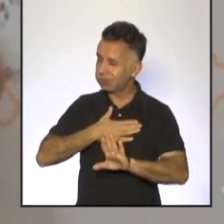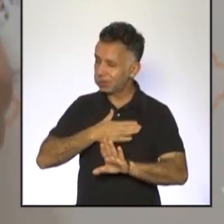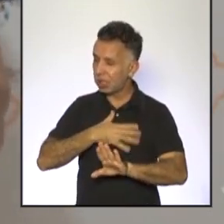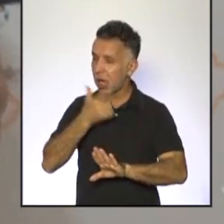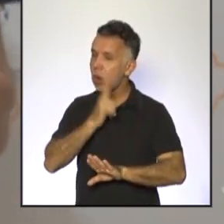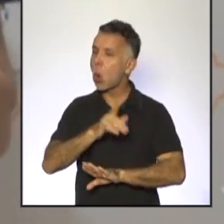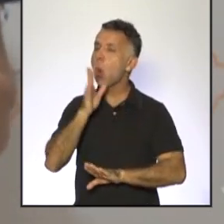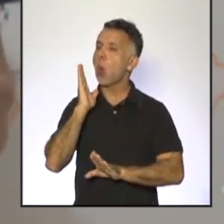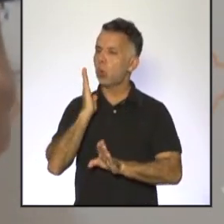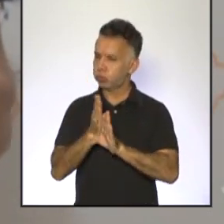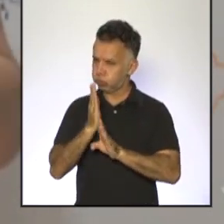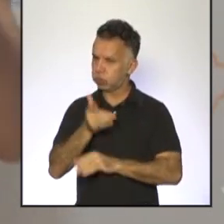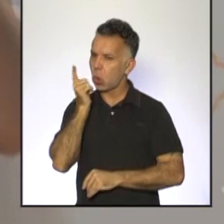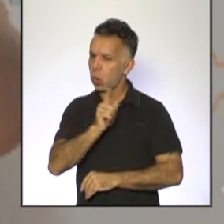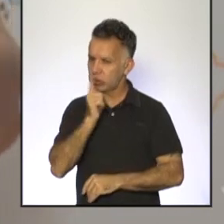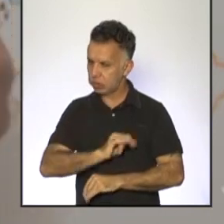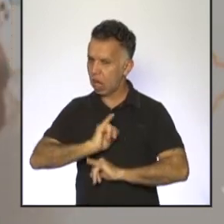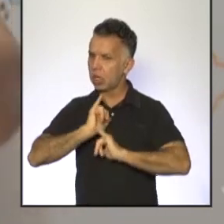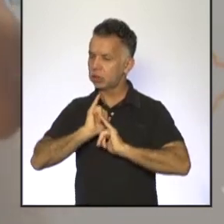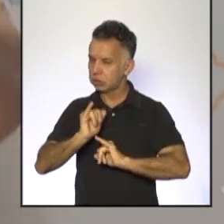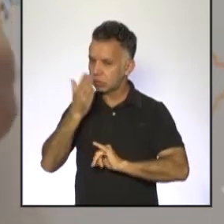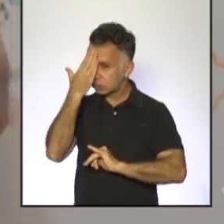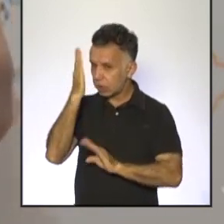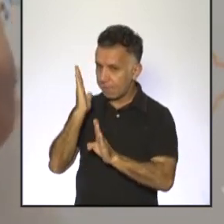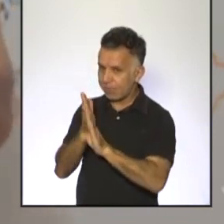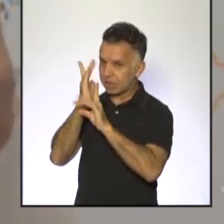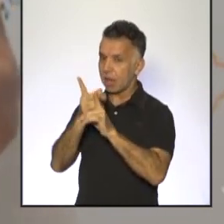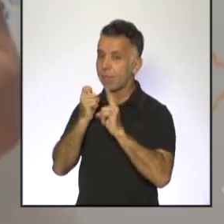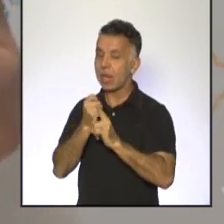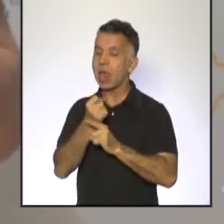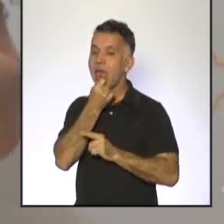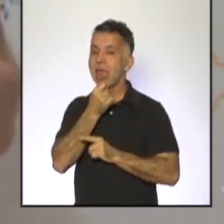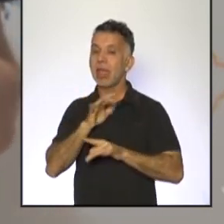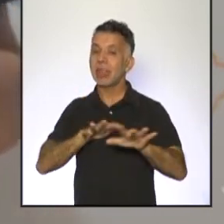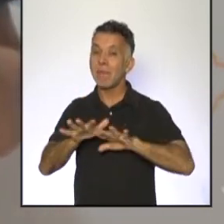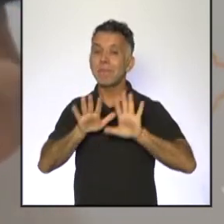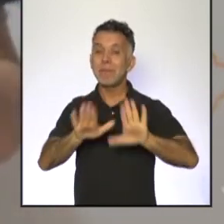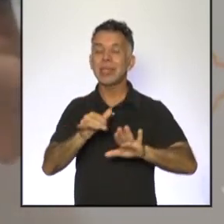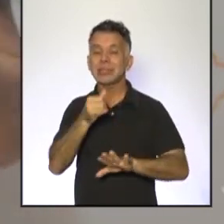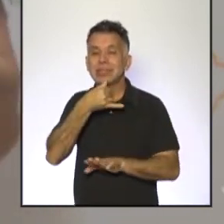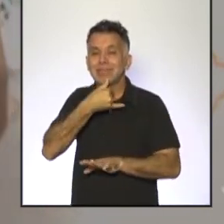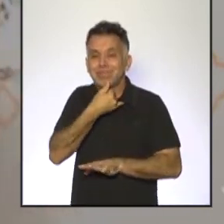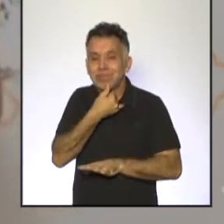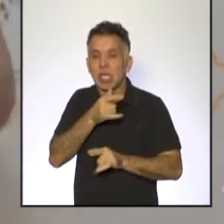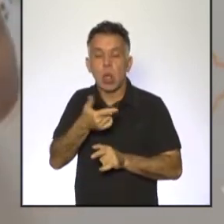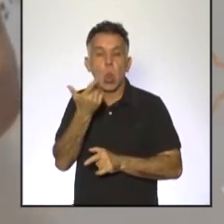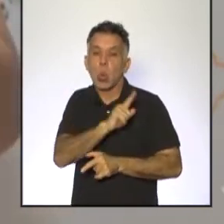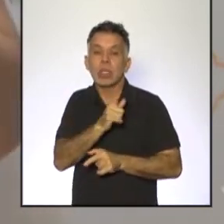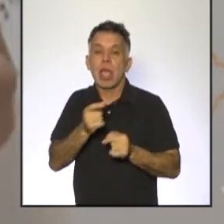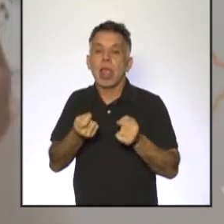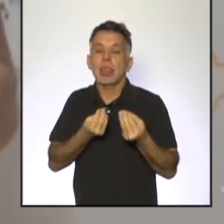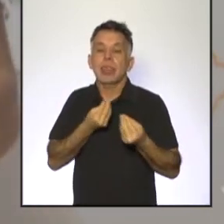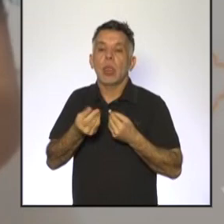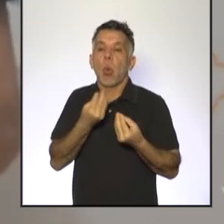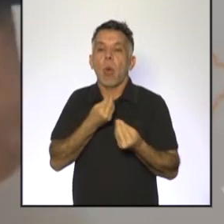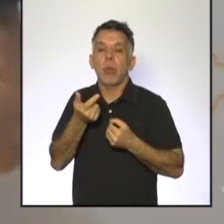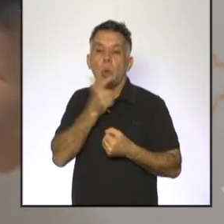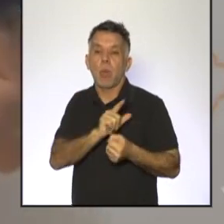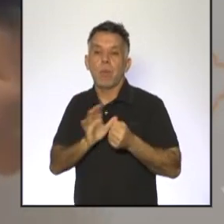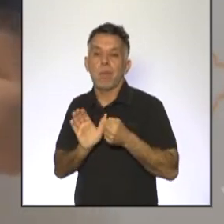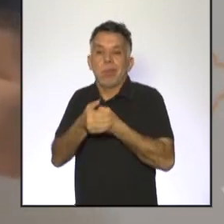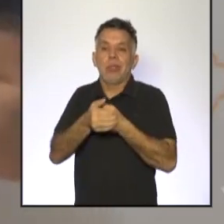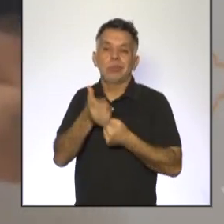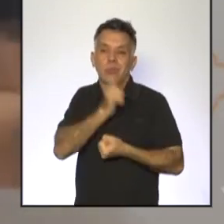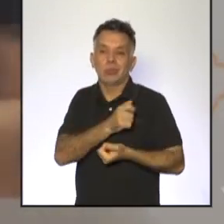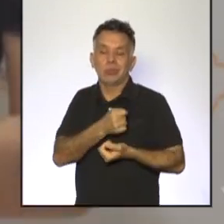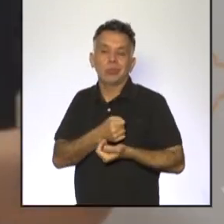gente consegue prever terremoto, mas infelizmente a gente ainda não consegue ter uma acurácia tão grande em relação a